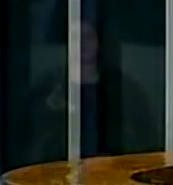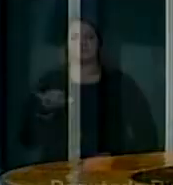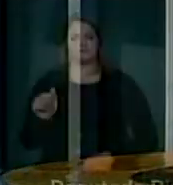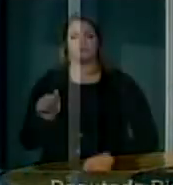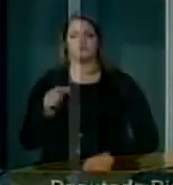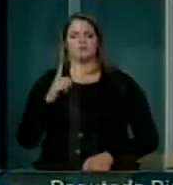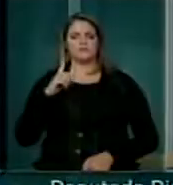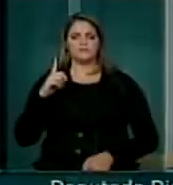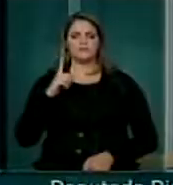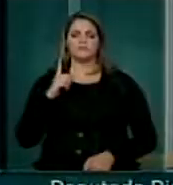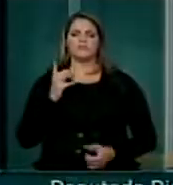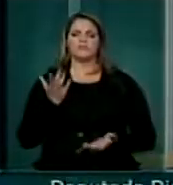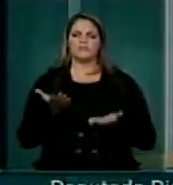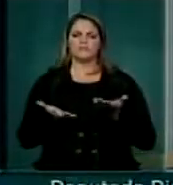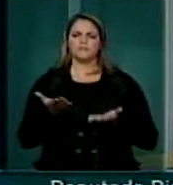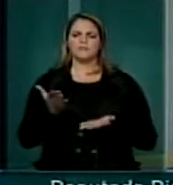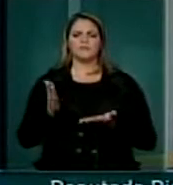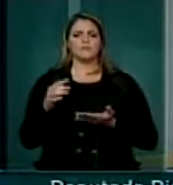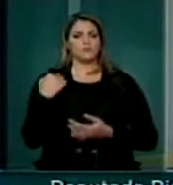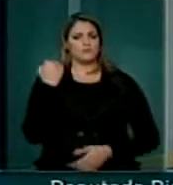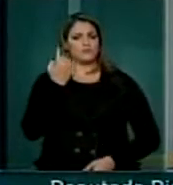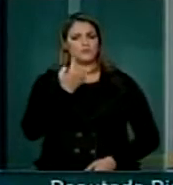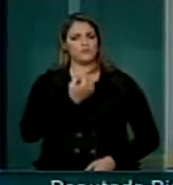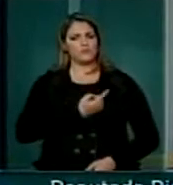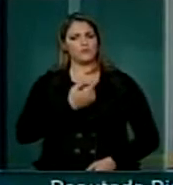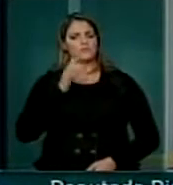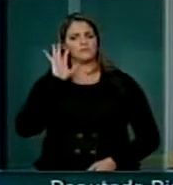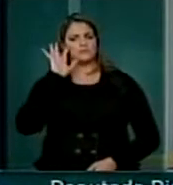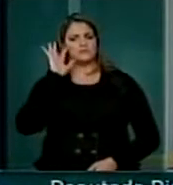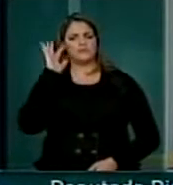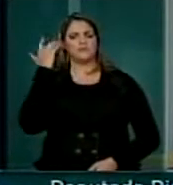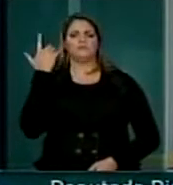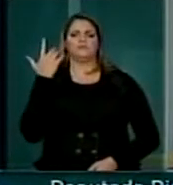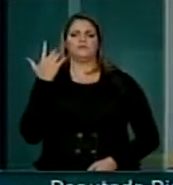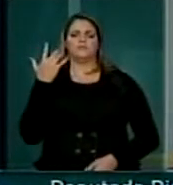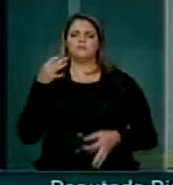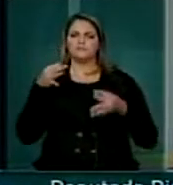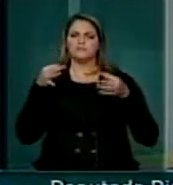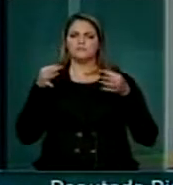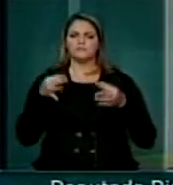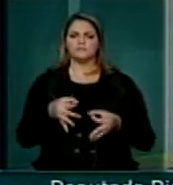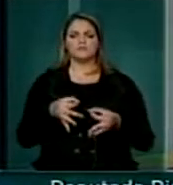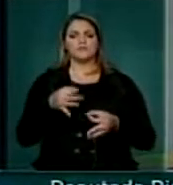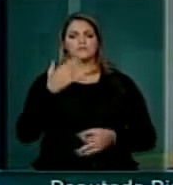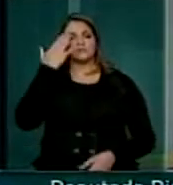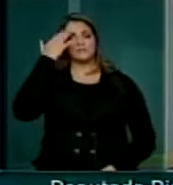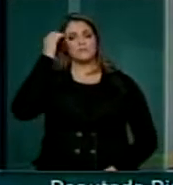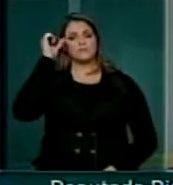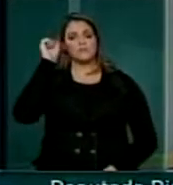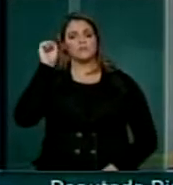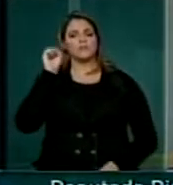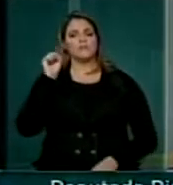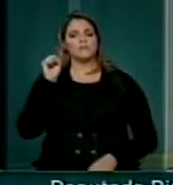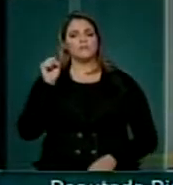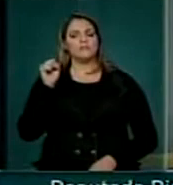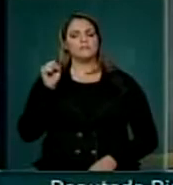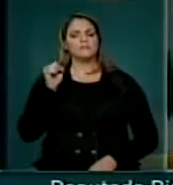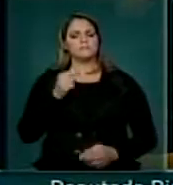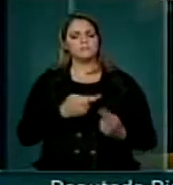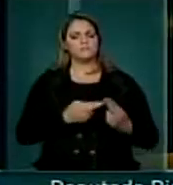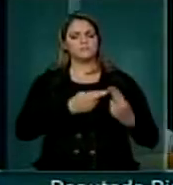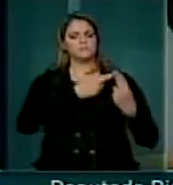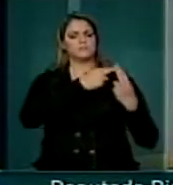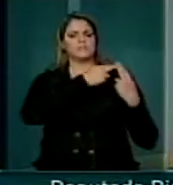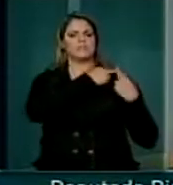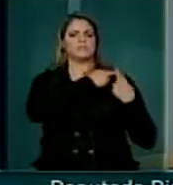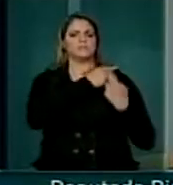equilíbrio, juízes que somos, para a aplicação magistral da sabedoria da ratificação da